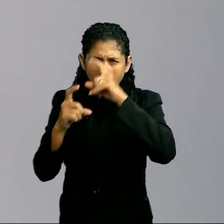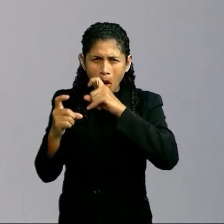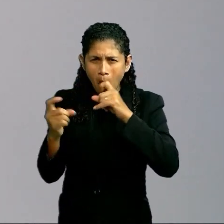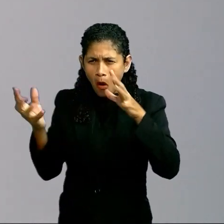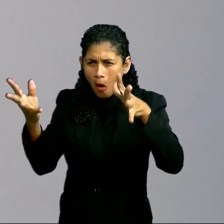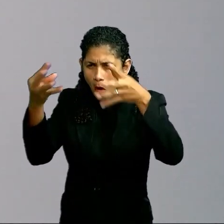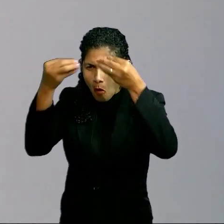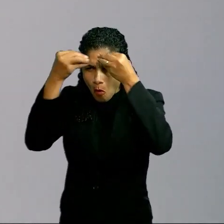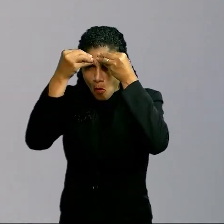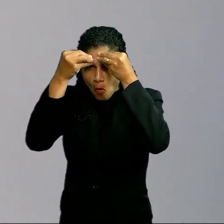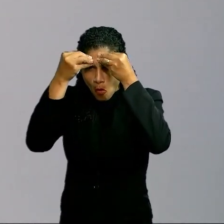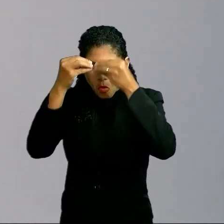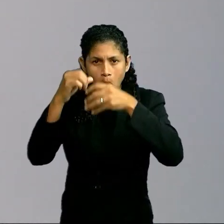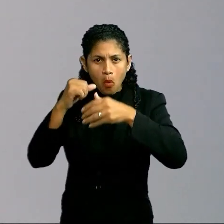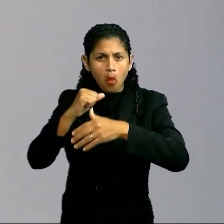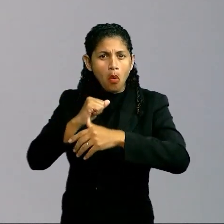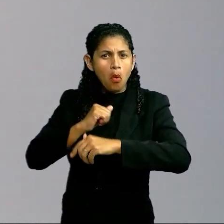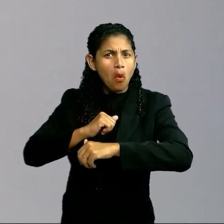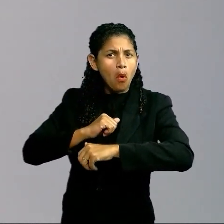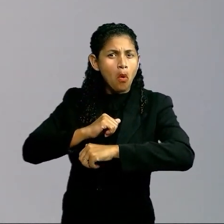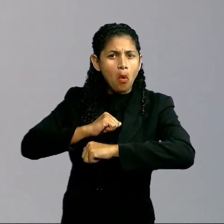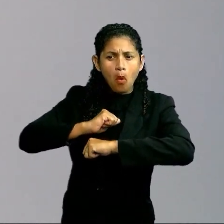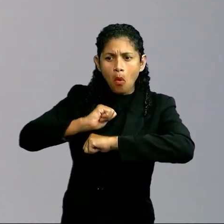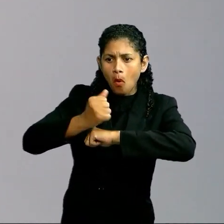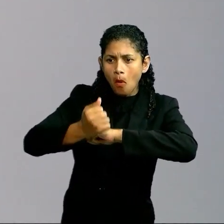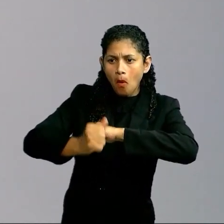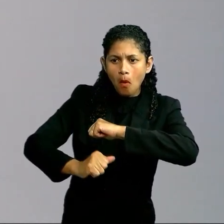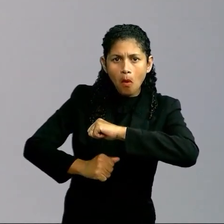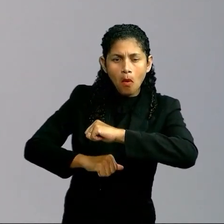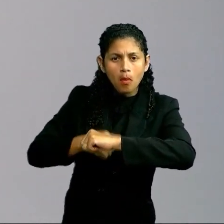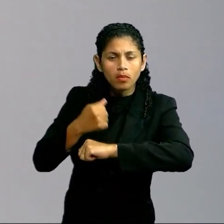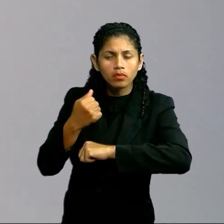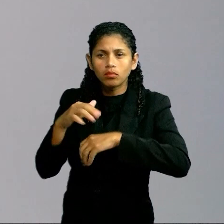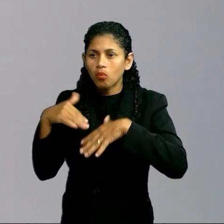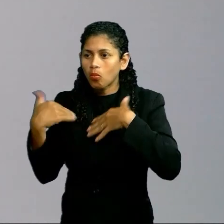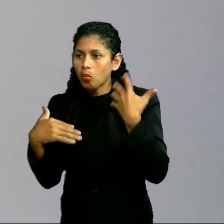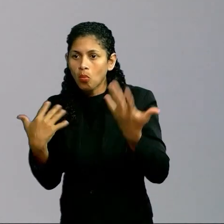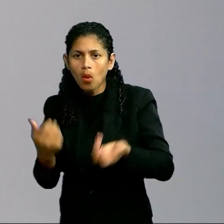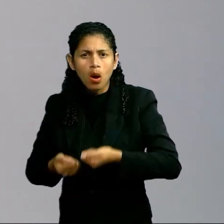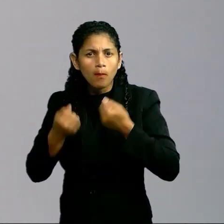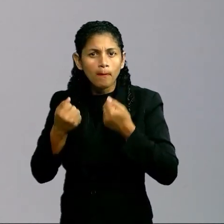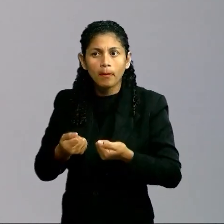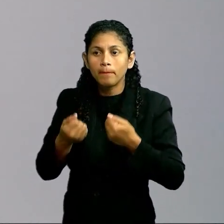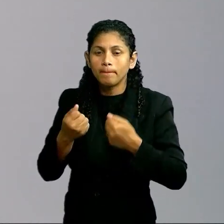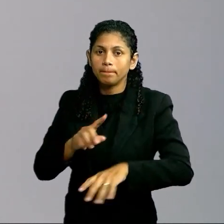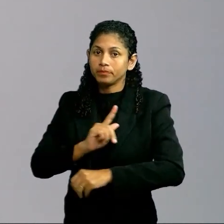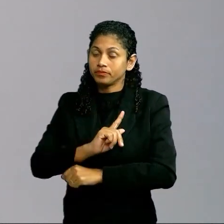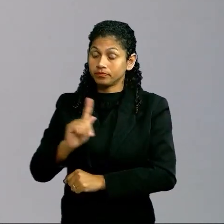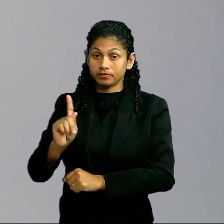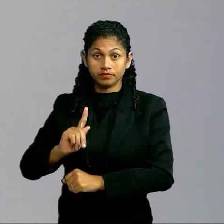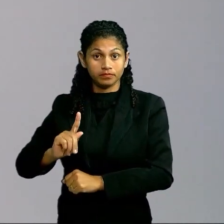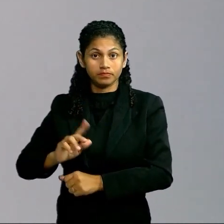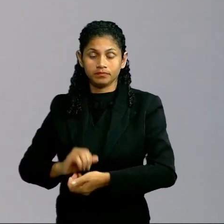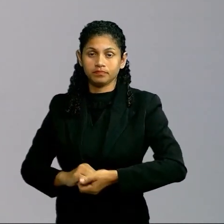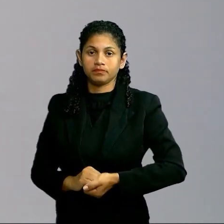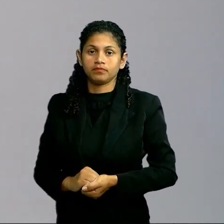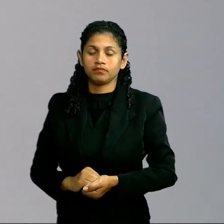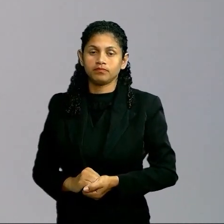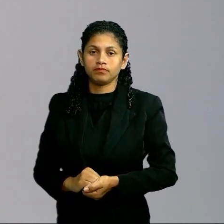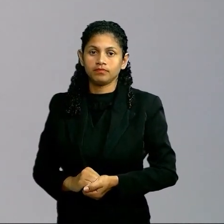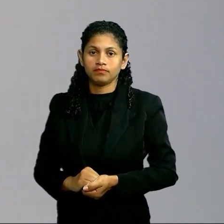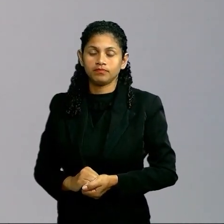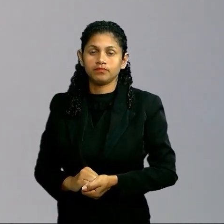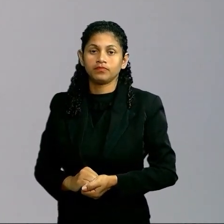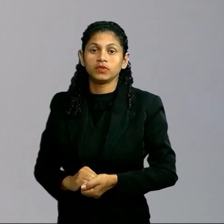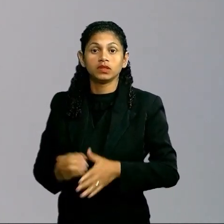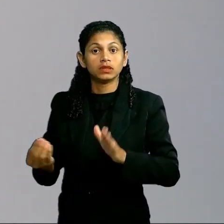átomos da tabela periódica para ver, ai meu Deus, e agora o hidrogênio pesa quanto? Pesa 12, pesa 15, pesa 16? Calma. Isso daí